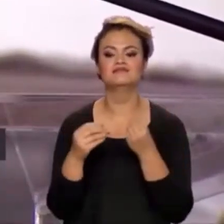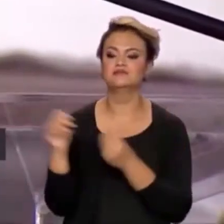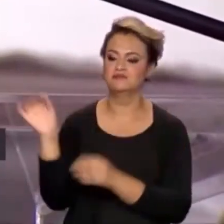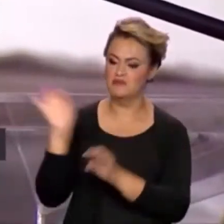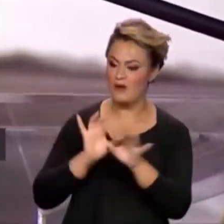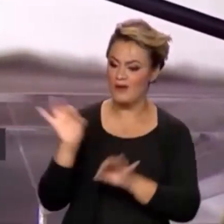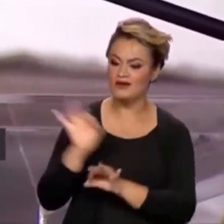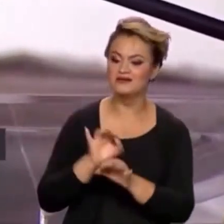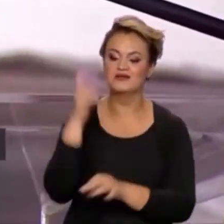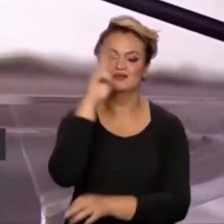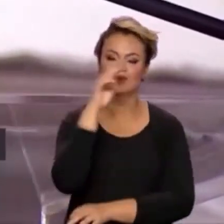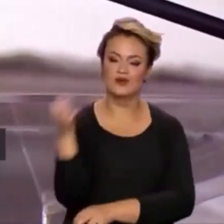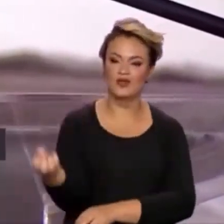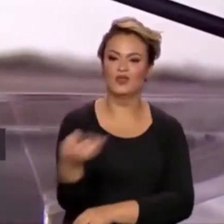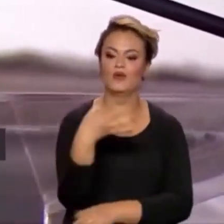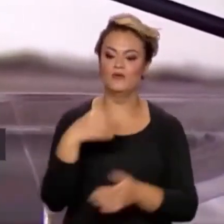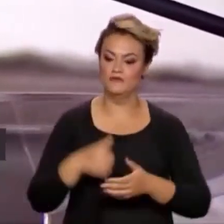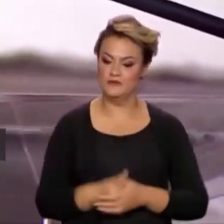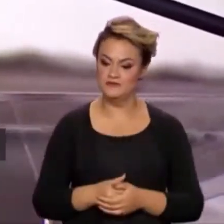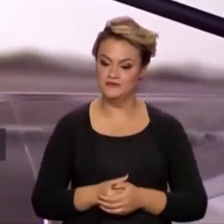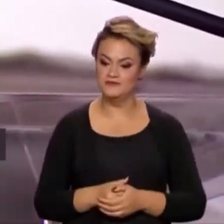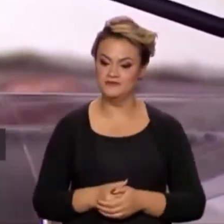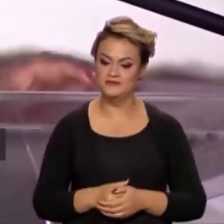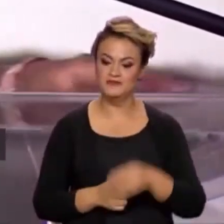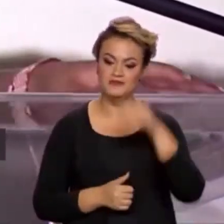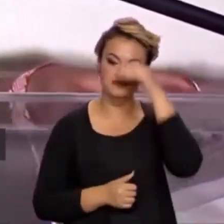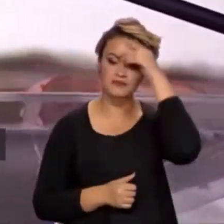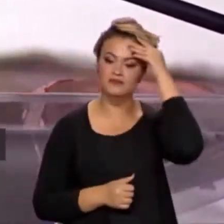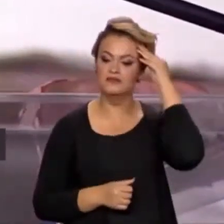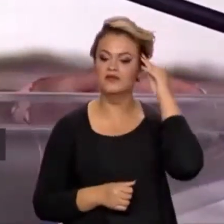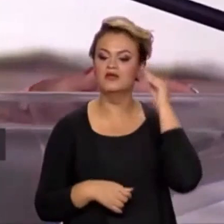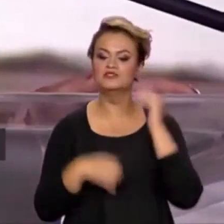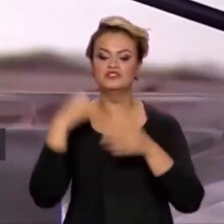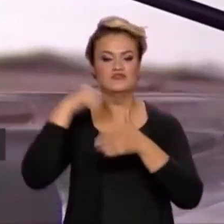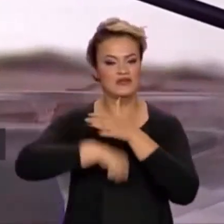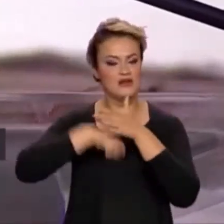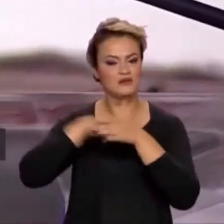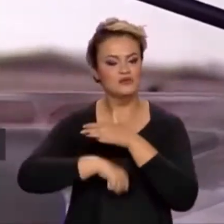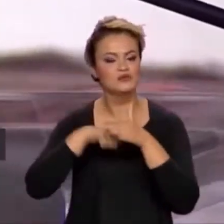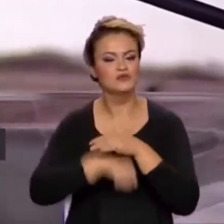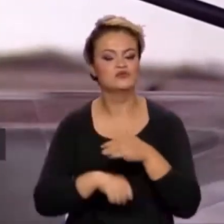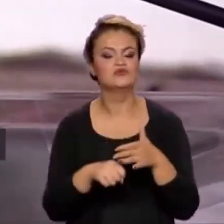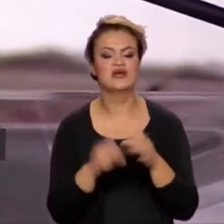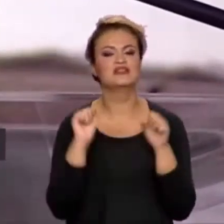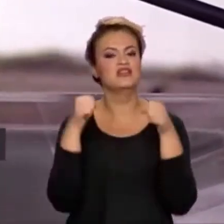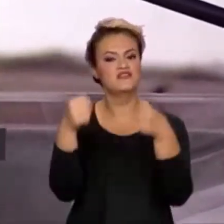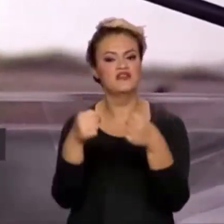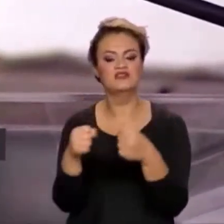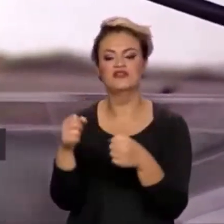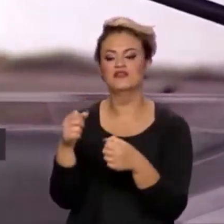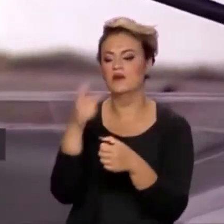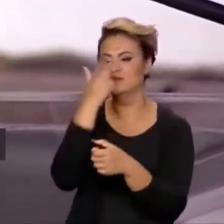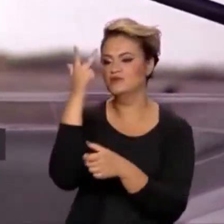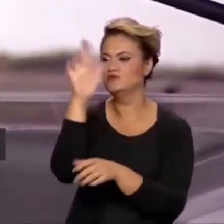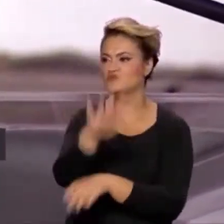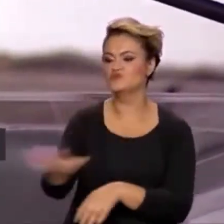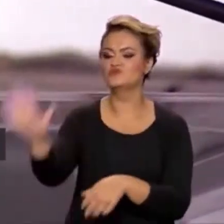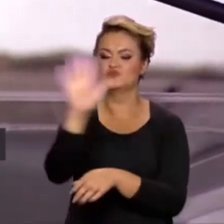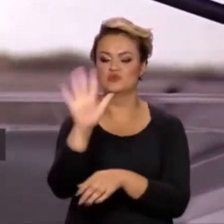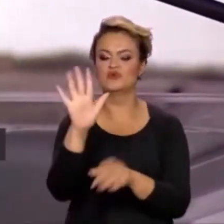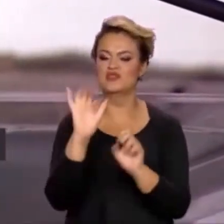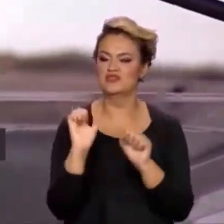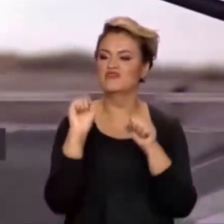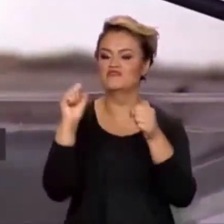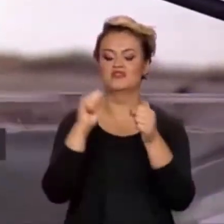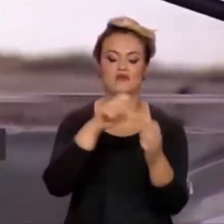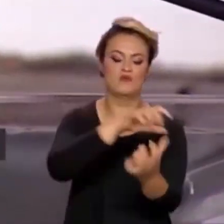uma nova história. Vamos seguir na luta pelo bem viver, em favor do bem de toda a humanidade e do